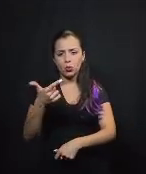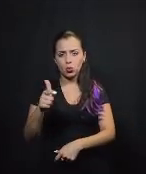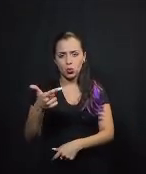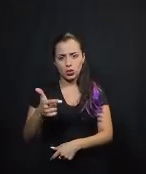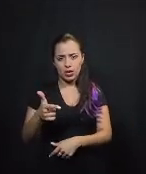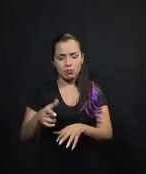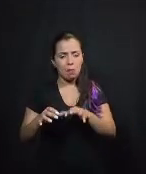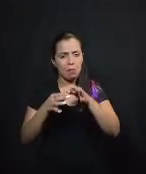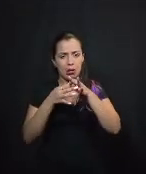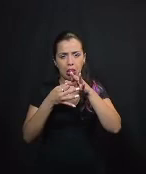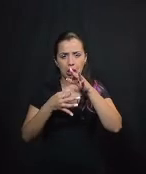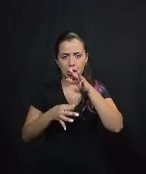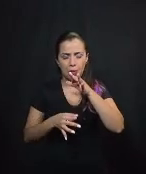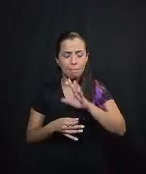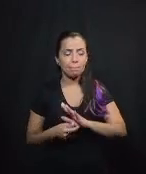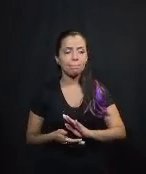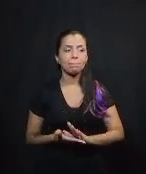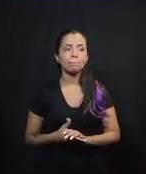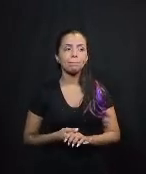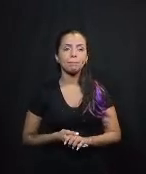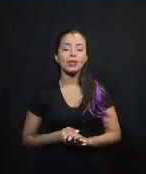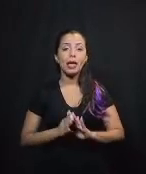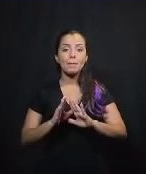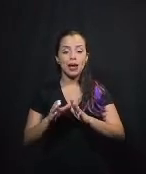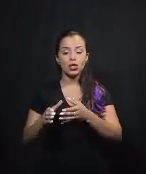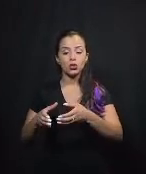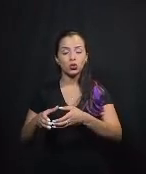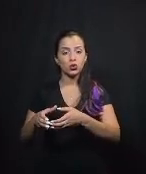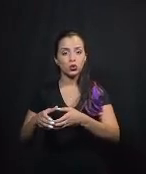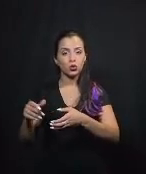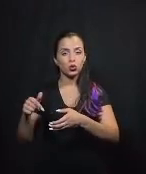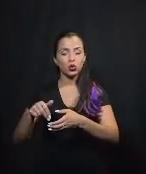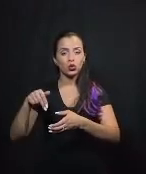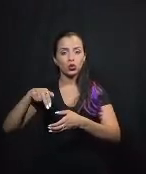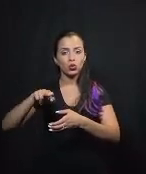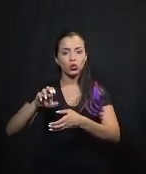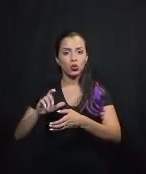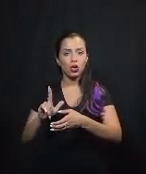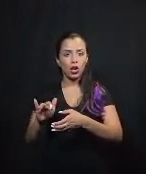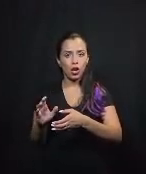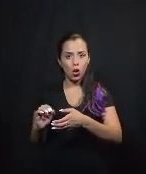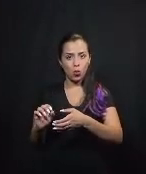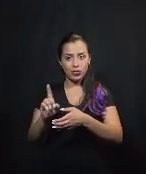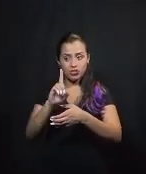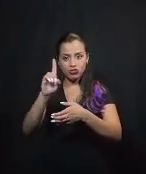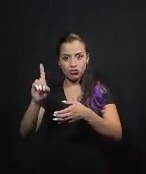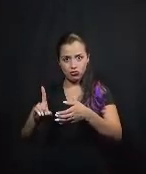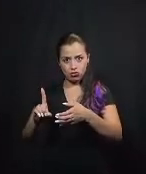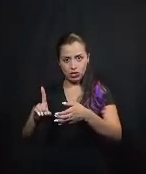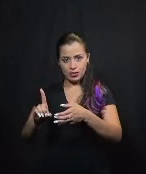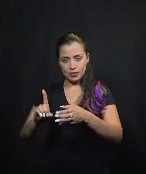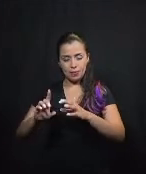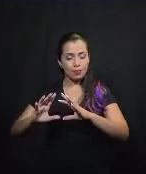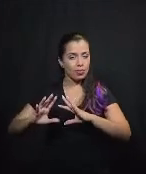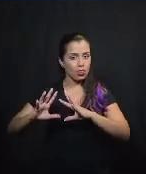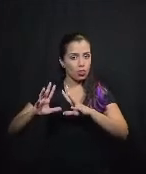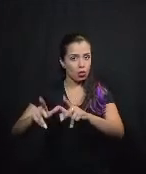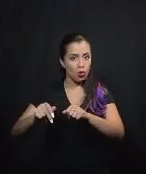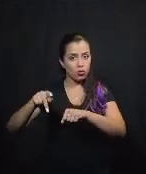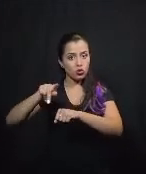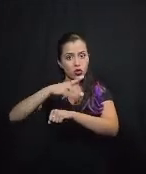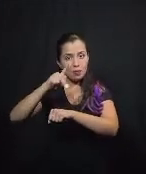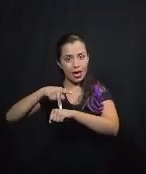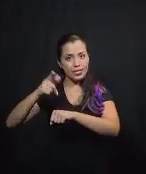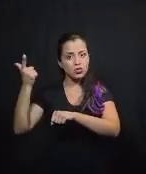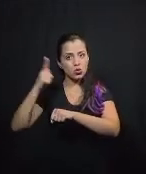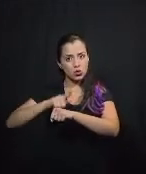coisa. O núcleo da extrema-direita, em todos os países em que ela chegou ao poder,